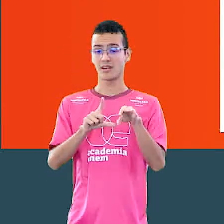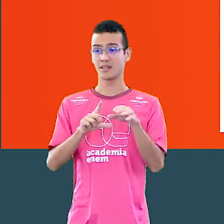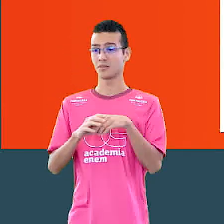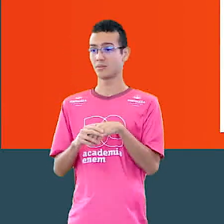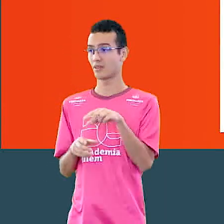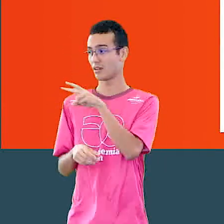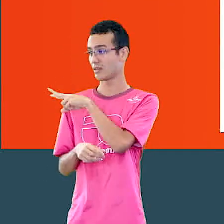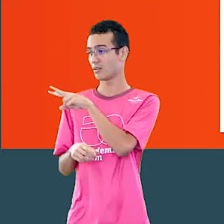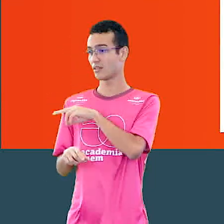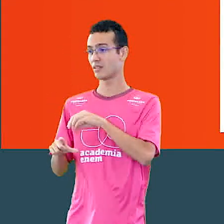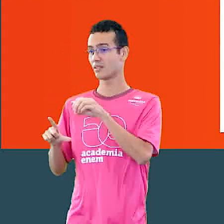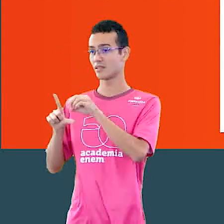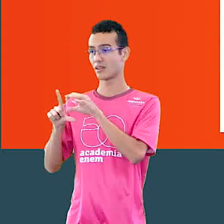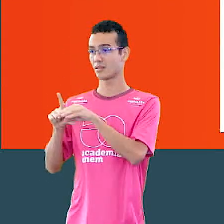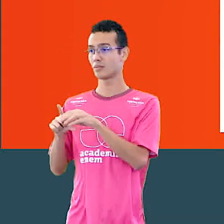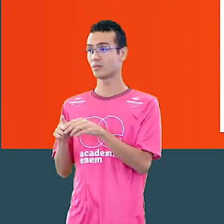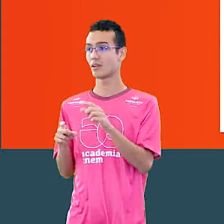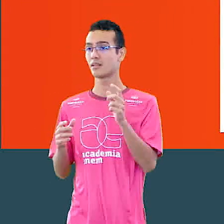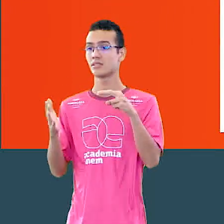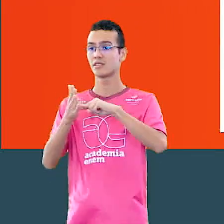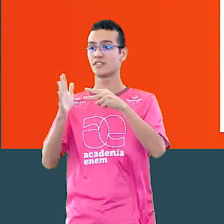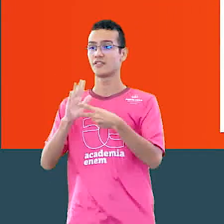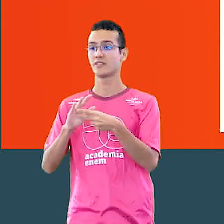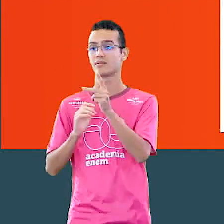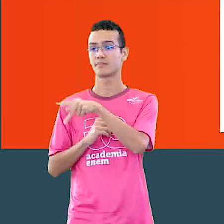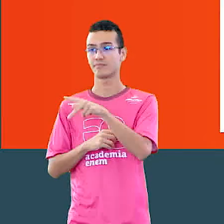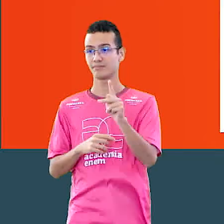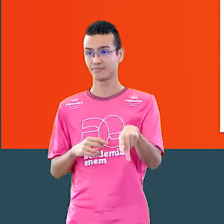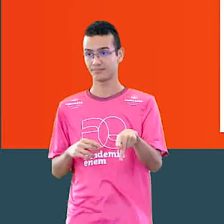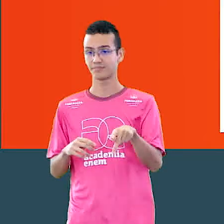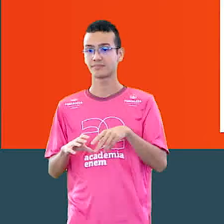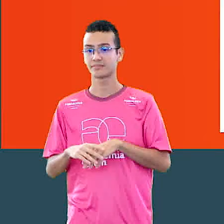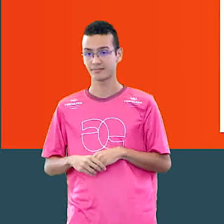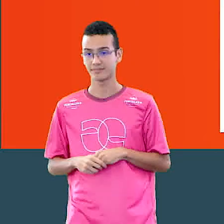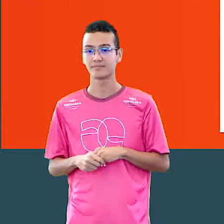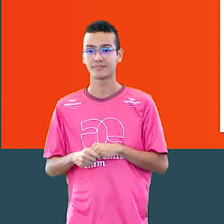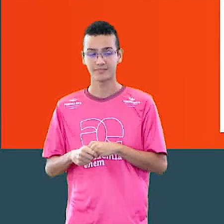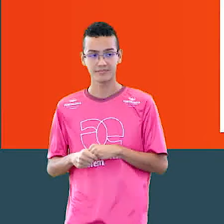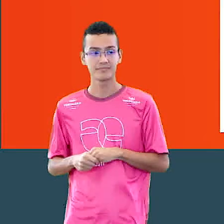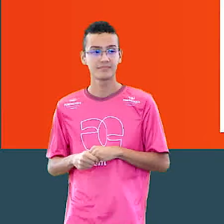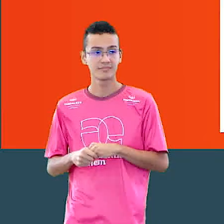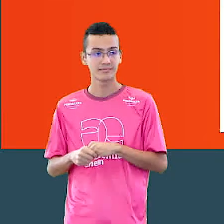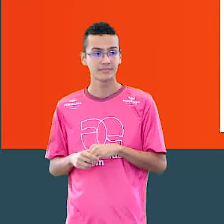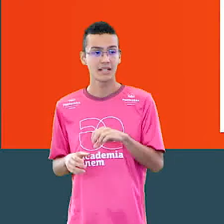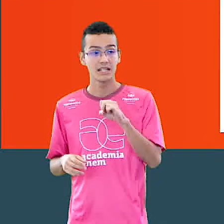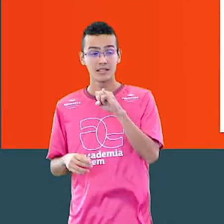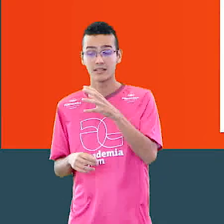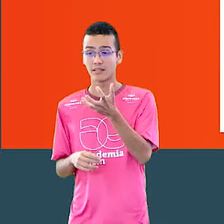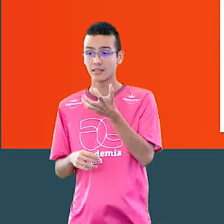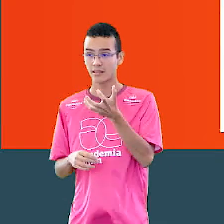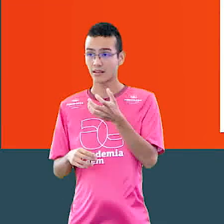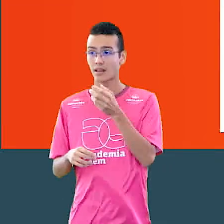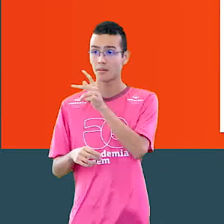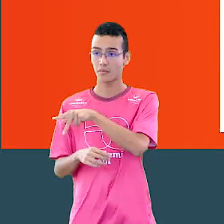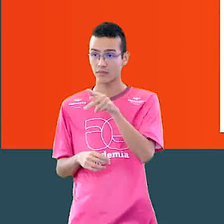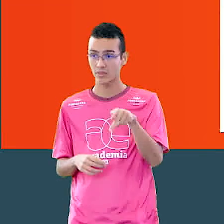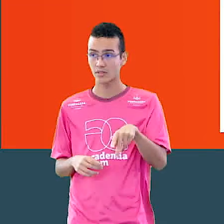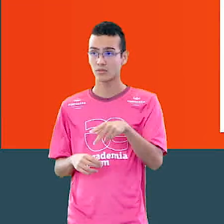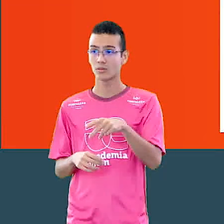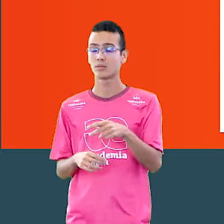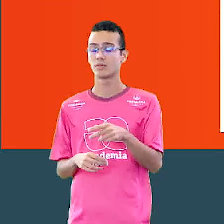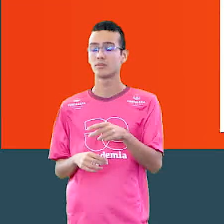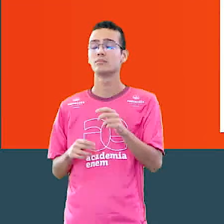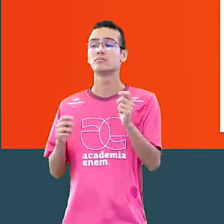Professores. Exatamente. Então, a licenciatura é para quem quer ser professor, onde você vai estudar e dentro da